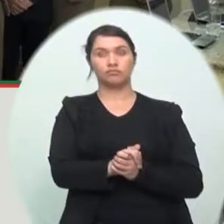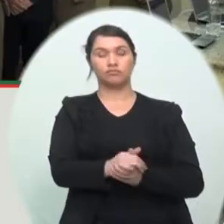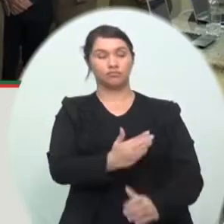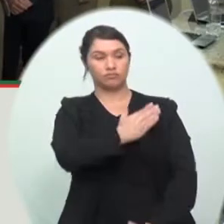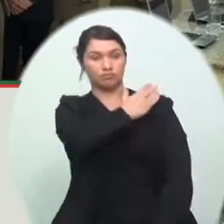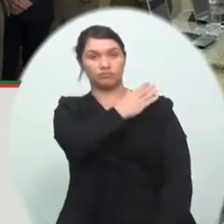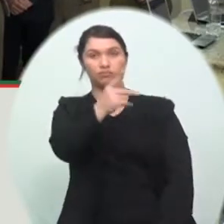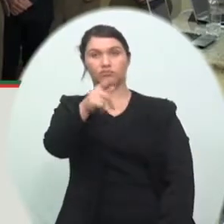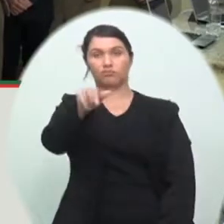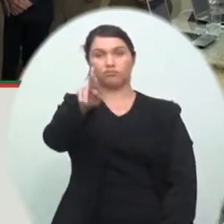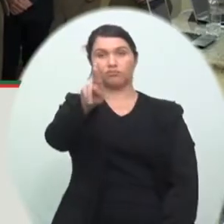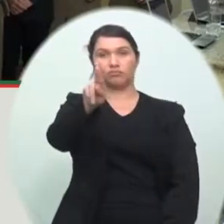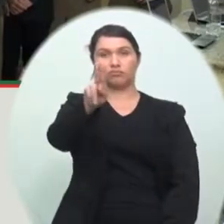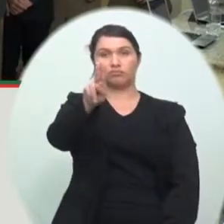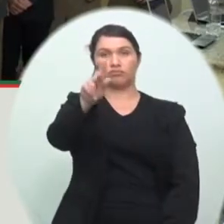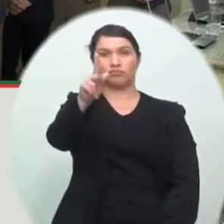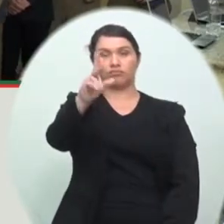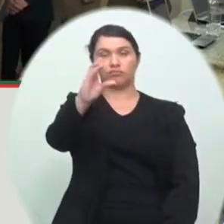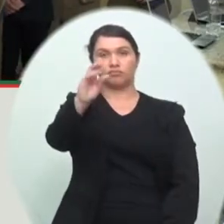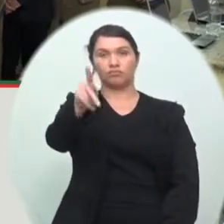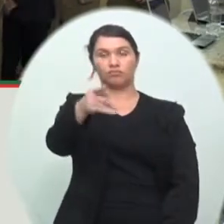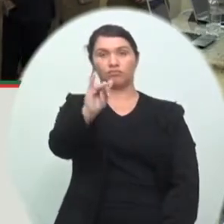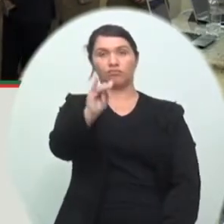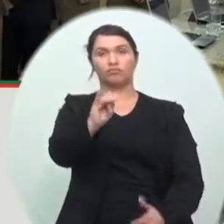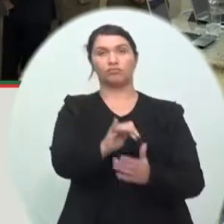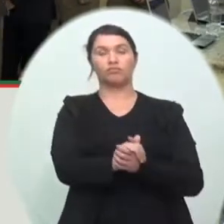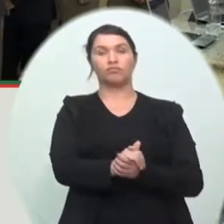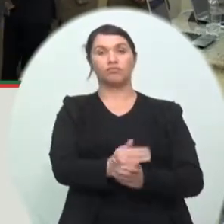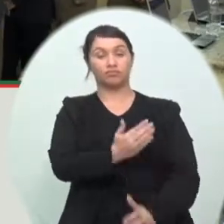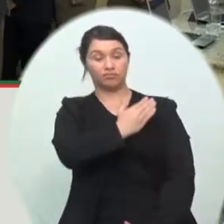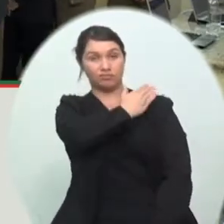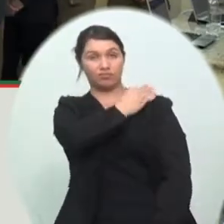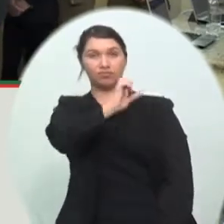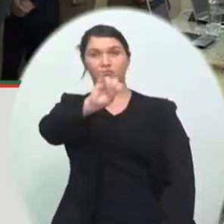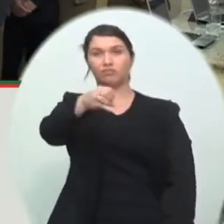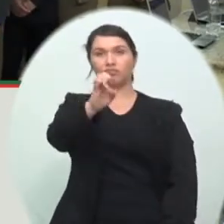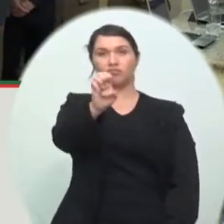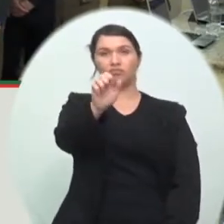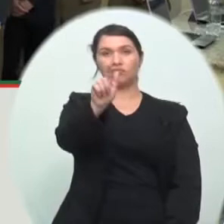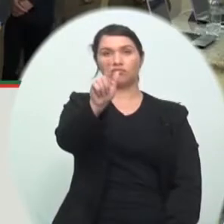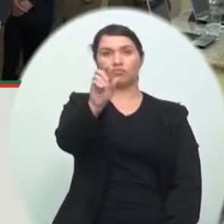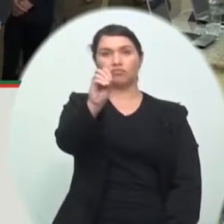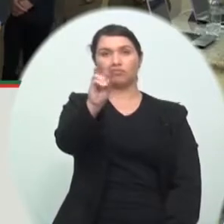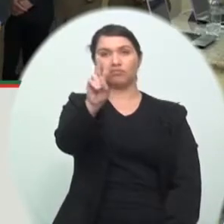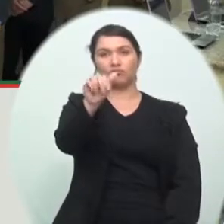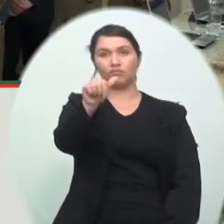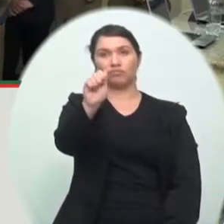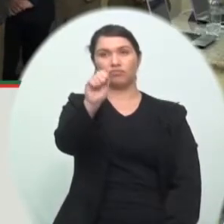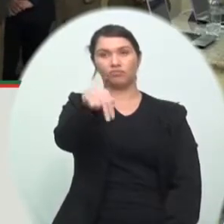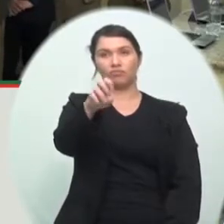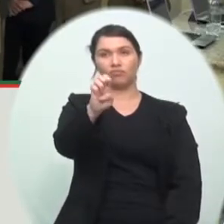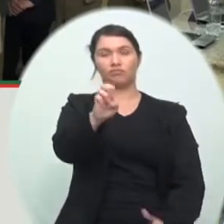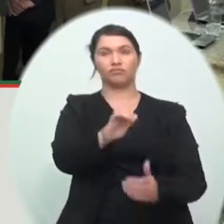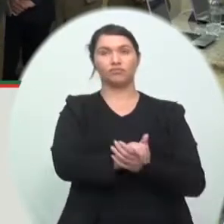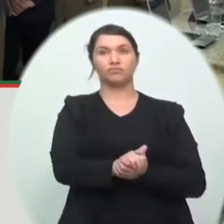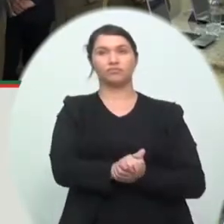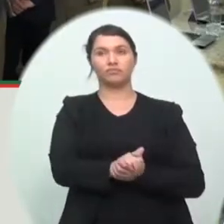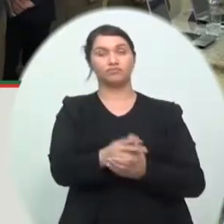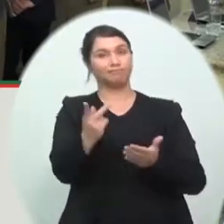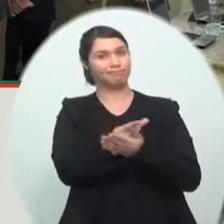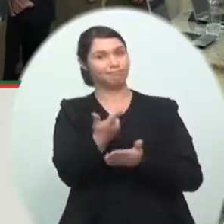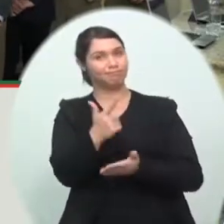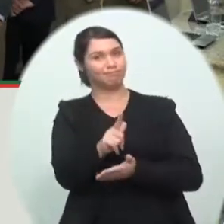tenente Peruque e tenente Giovanni, errei de novo, Giovanni, se escondeu, e o